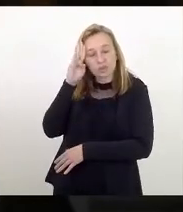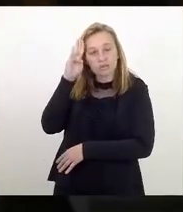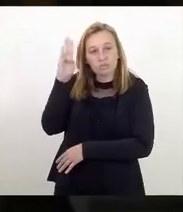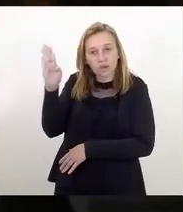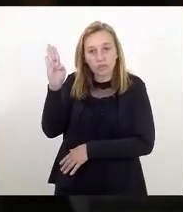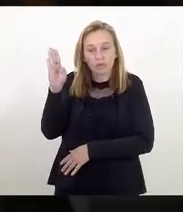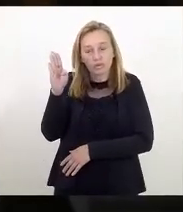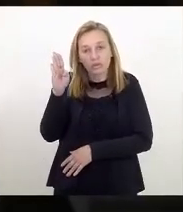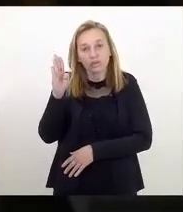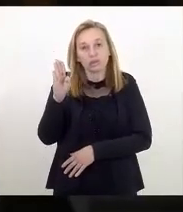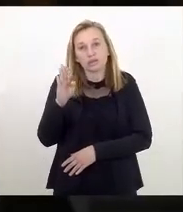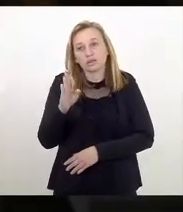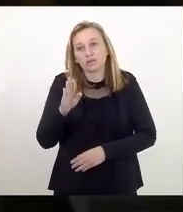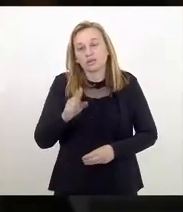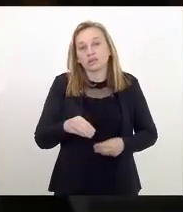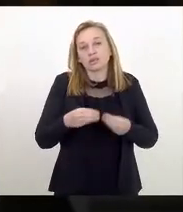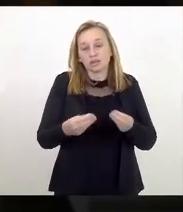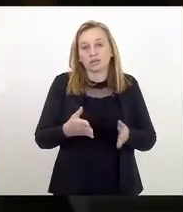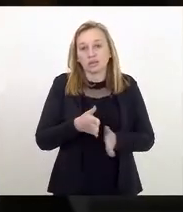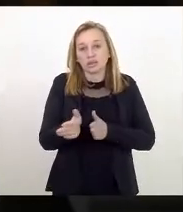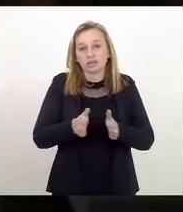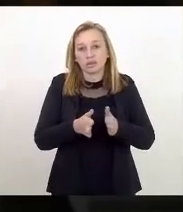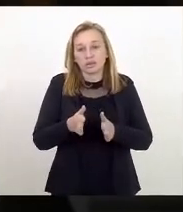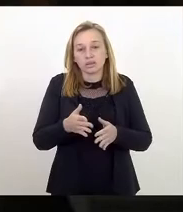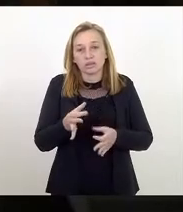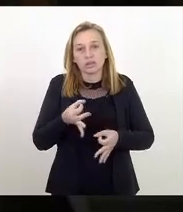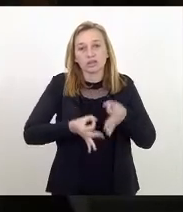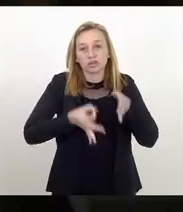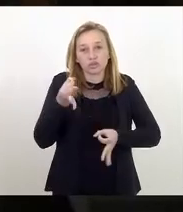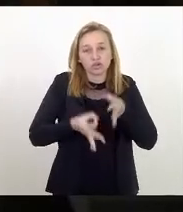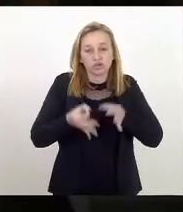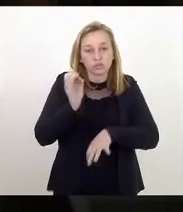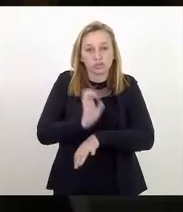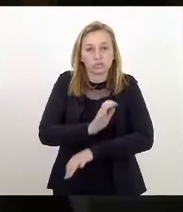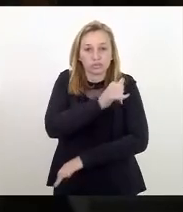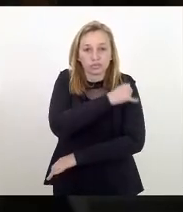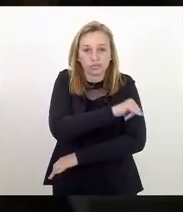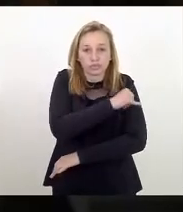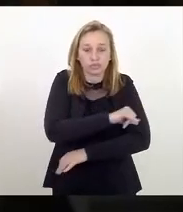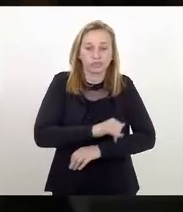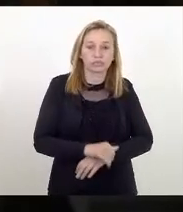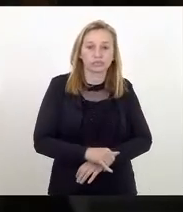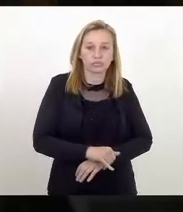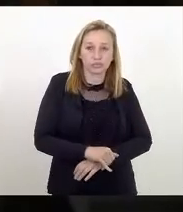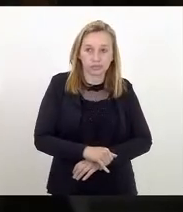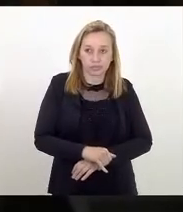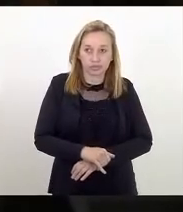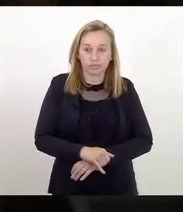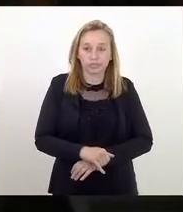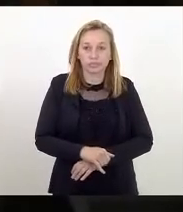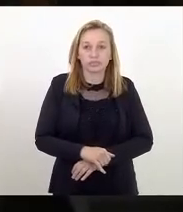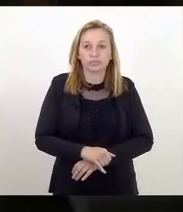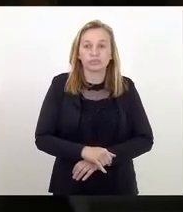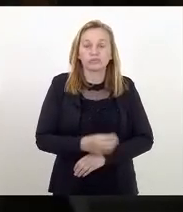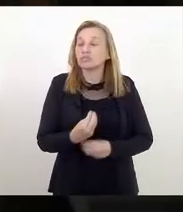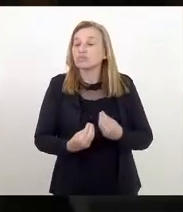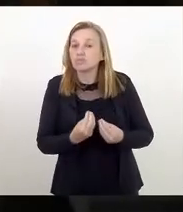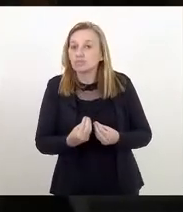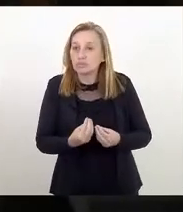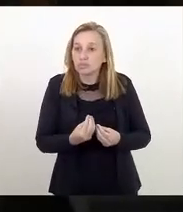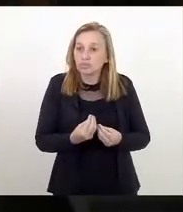para garantir o acesso à justiça no Estado do Rio de Janeiro. E garante isso como?